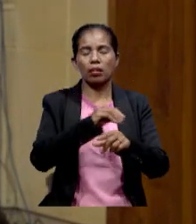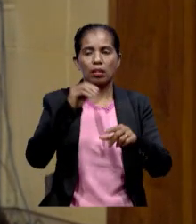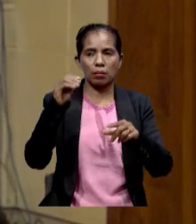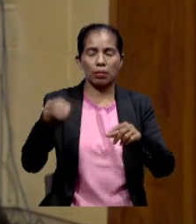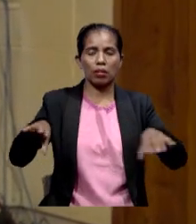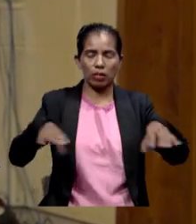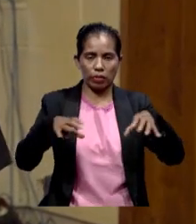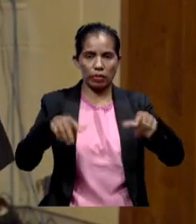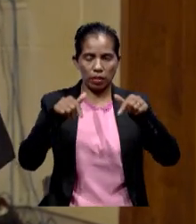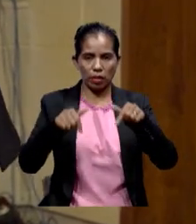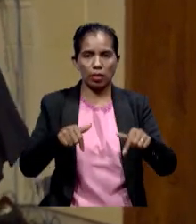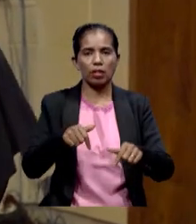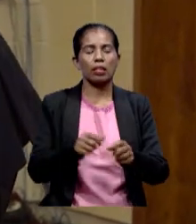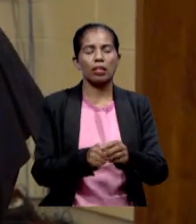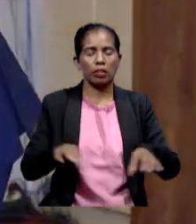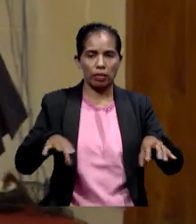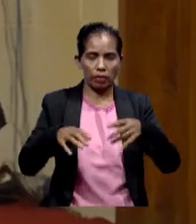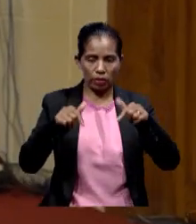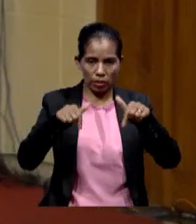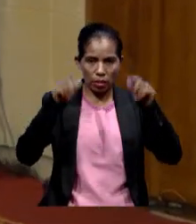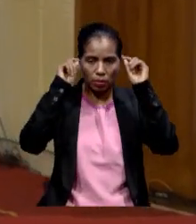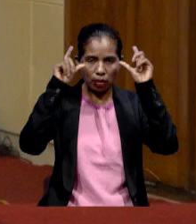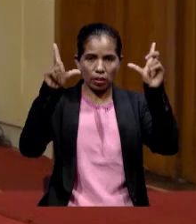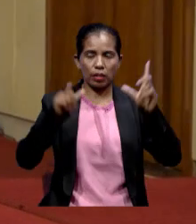al servizio durante il mandato a Timor-Leste.